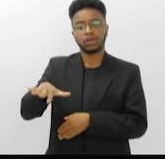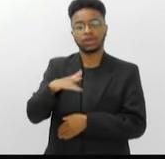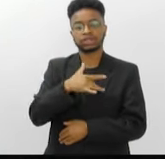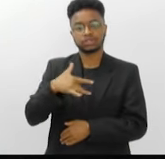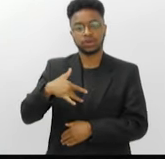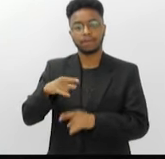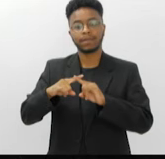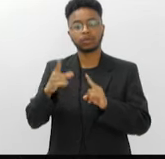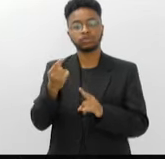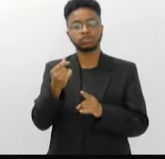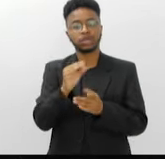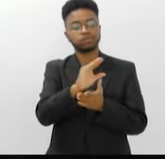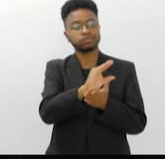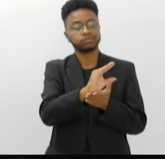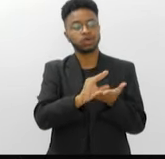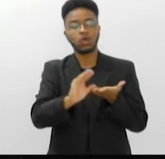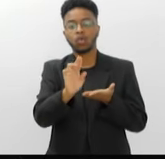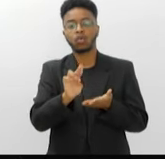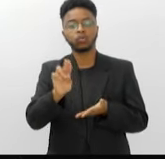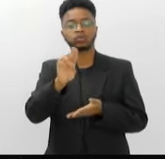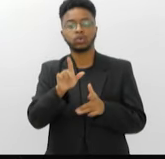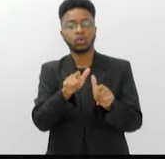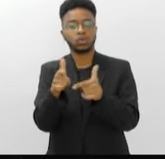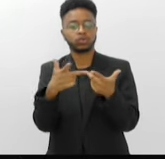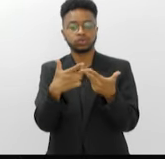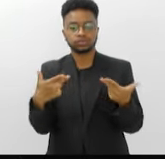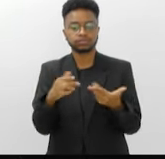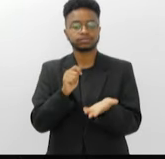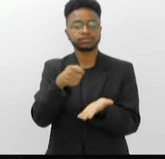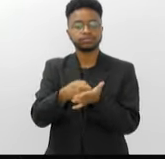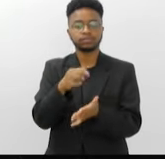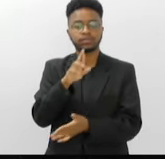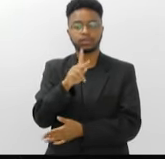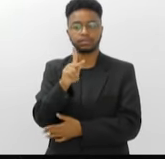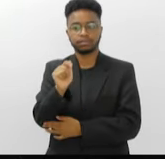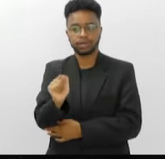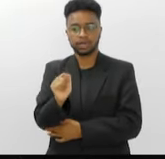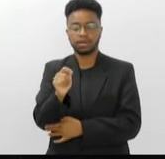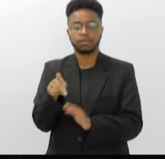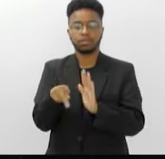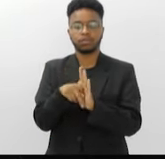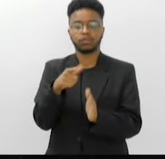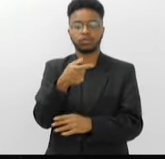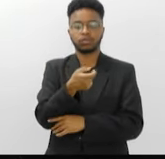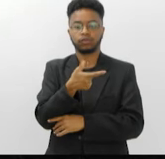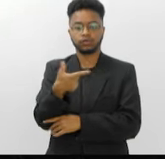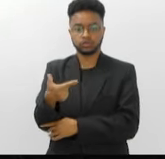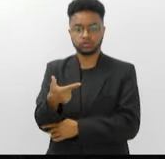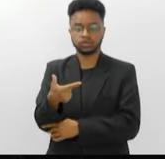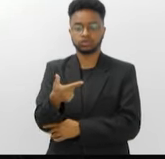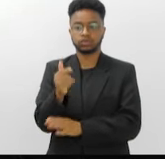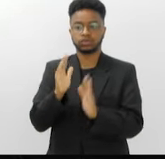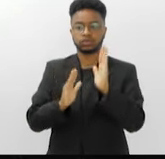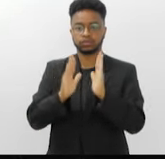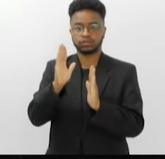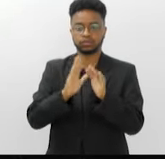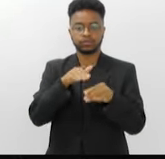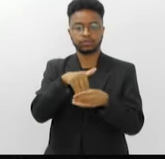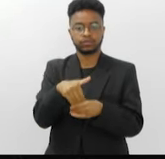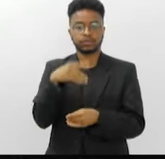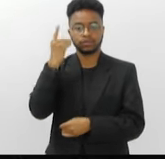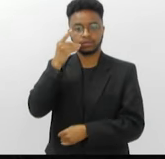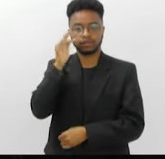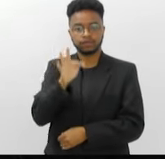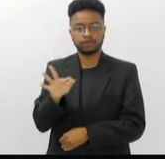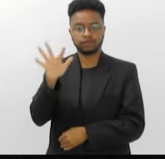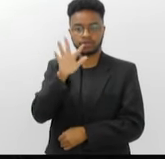foi desviado, na sua grande maioria, para pagar a RPA no ano de 2022, no período da eleição do deputado